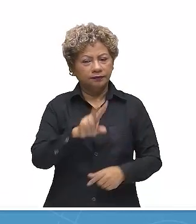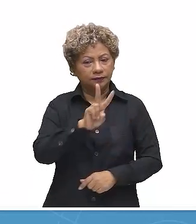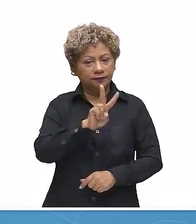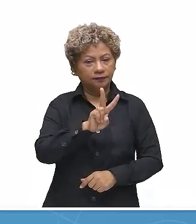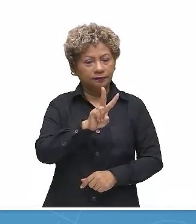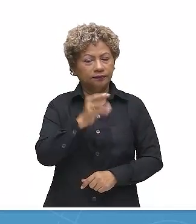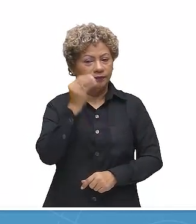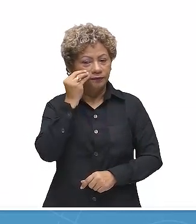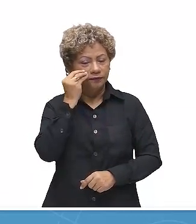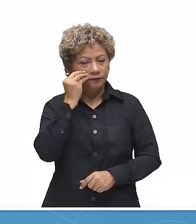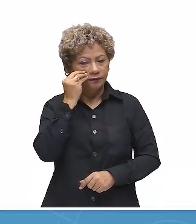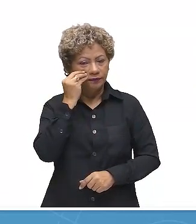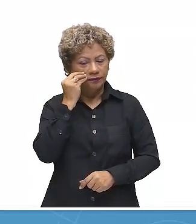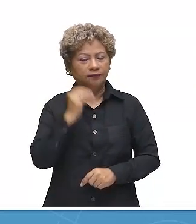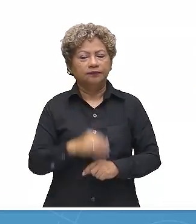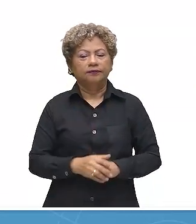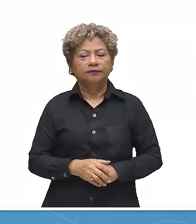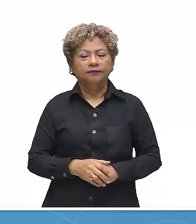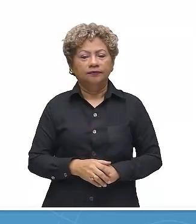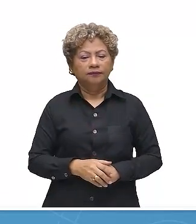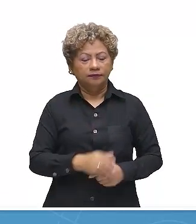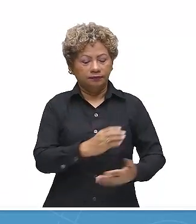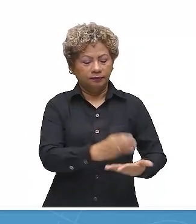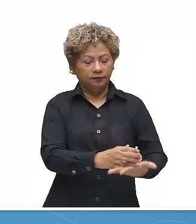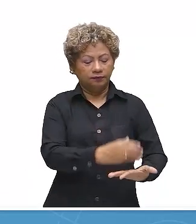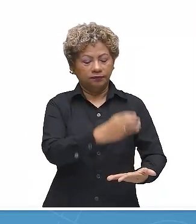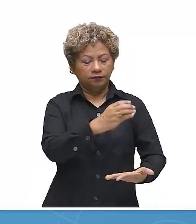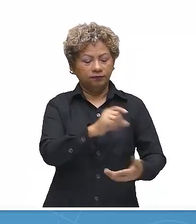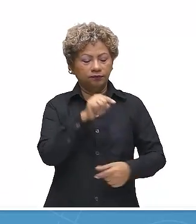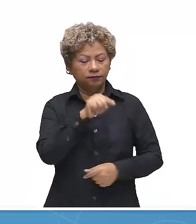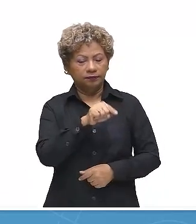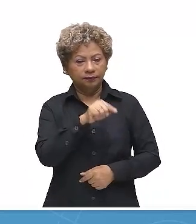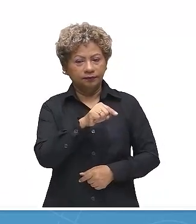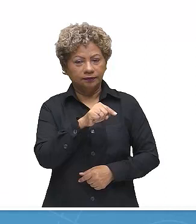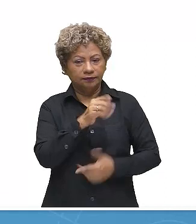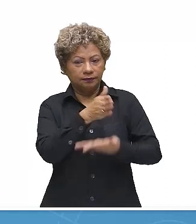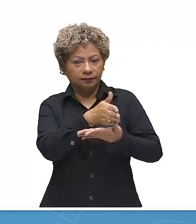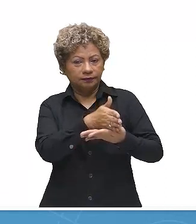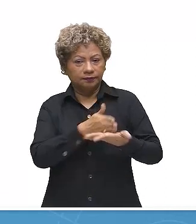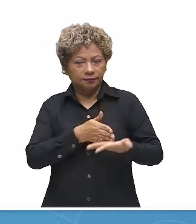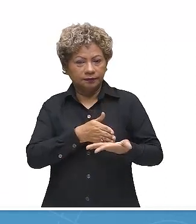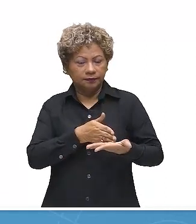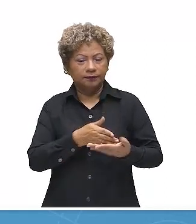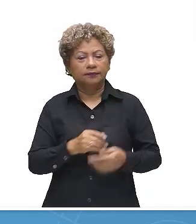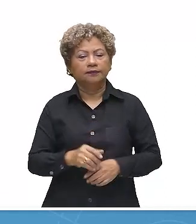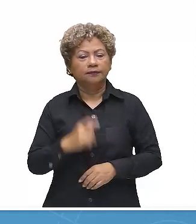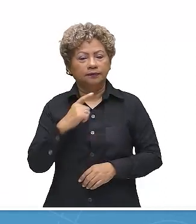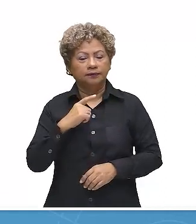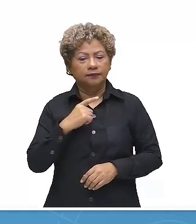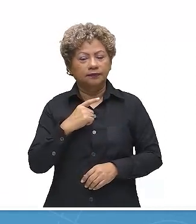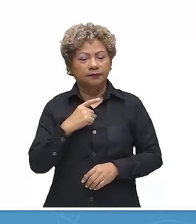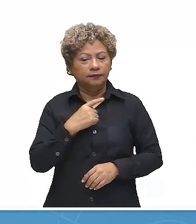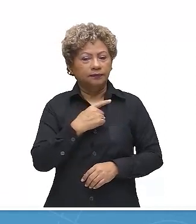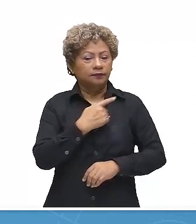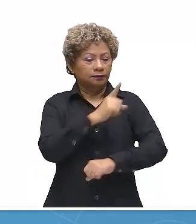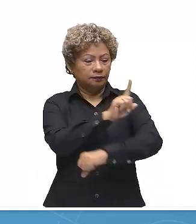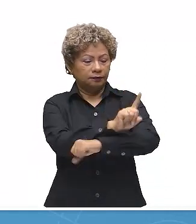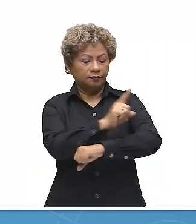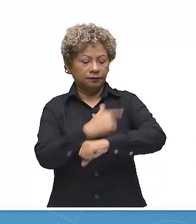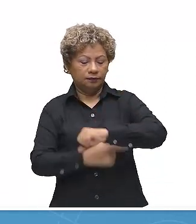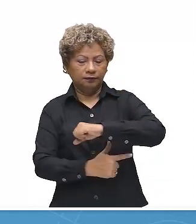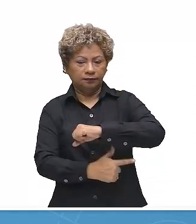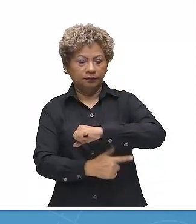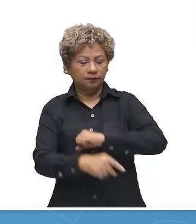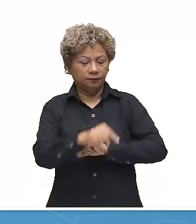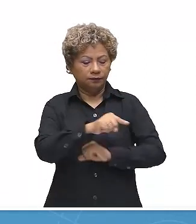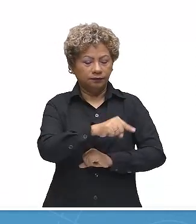que o copo está cheio pela metade. Então eu já tenho aqui, olha só, 1/2, né? O